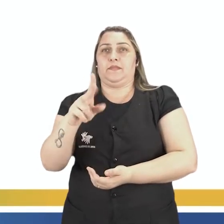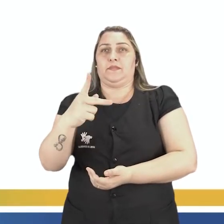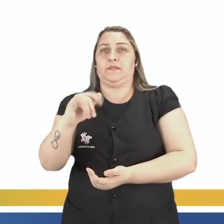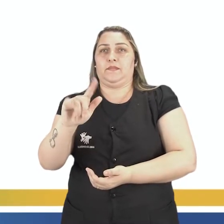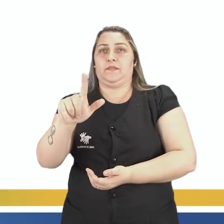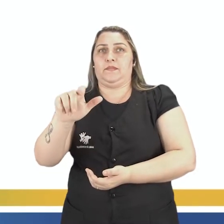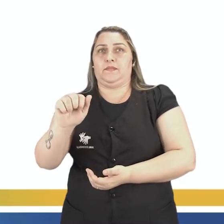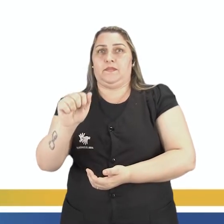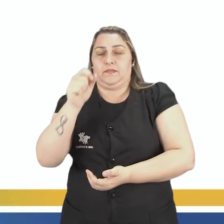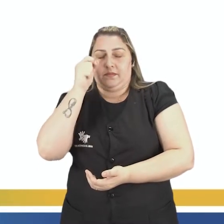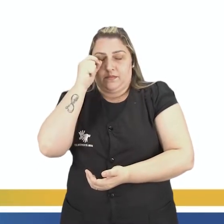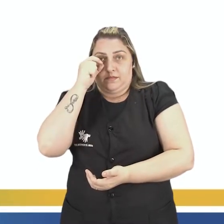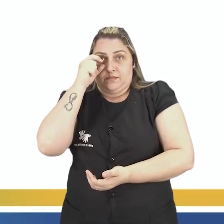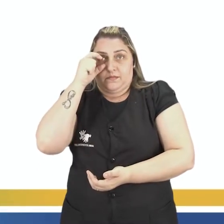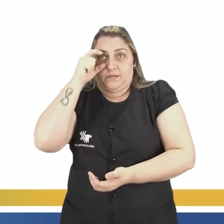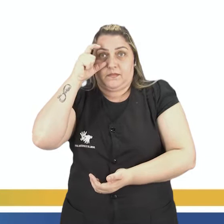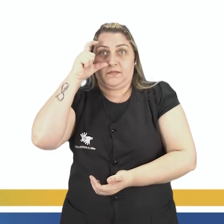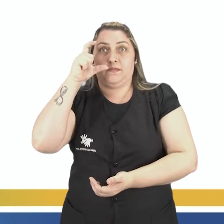que dilata.